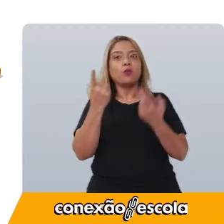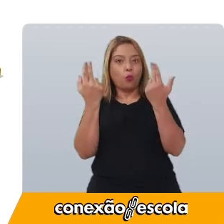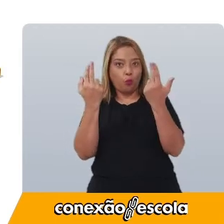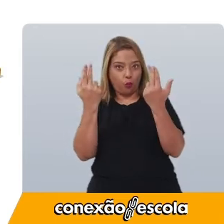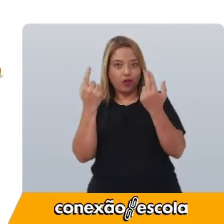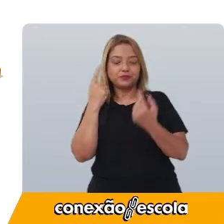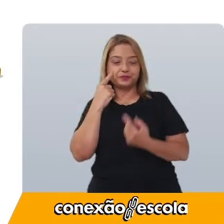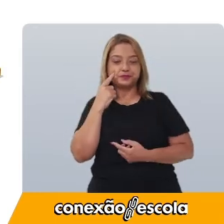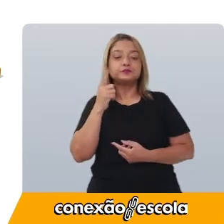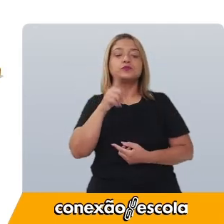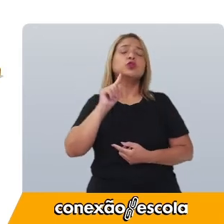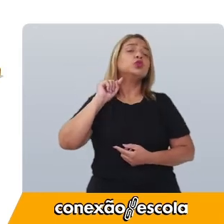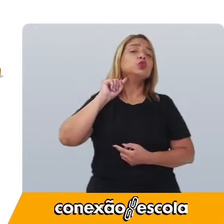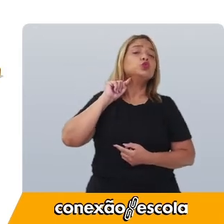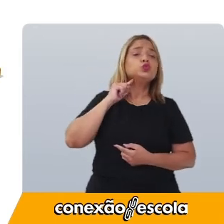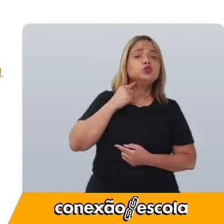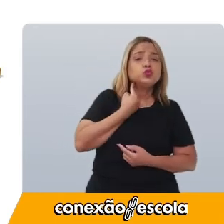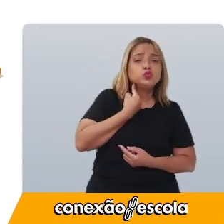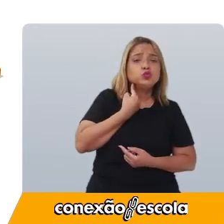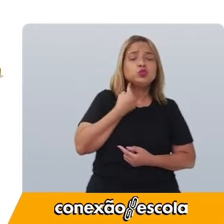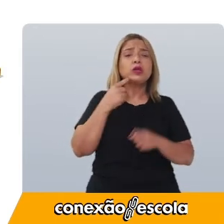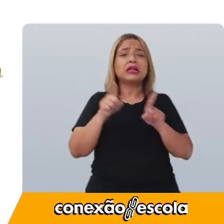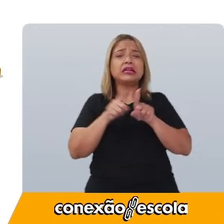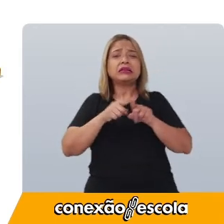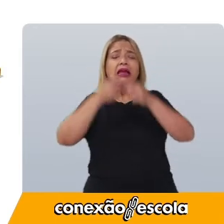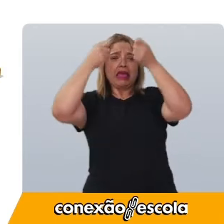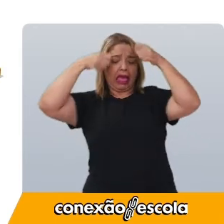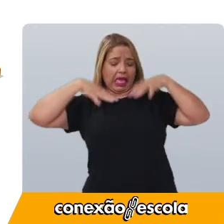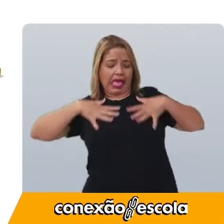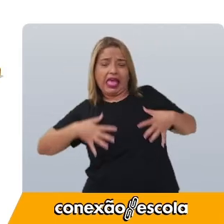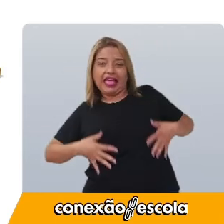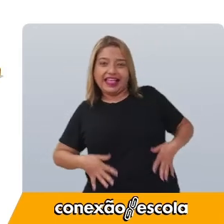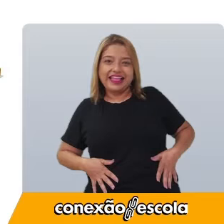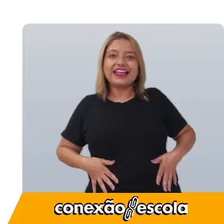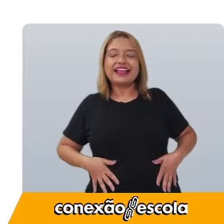iguais. Sujar, ensopar,